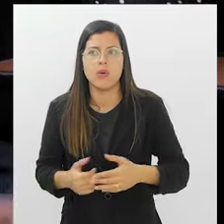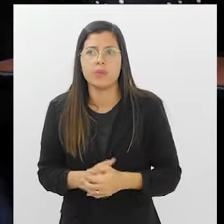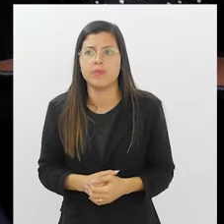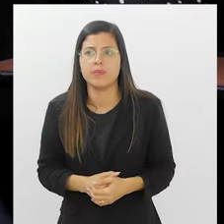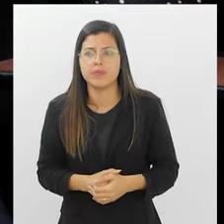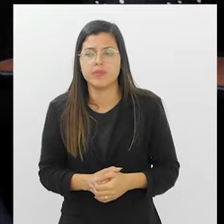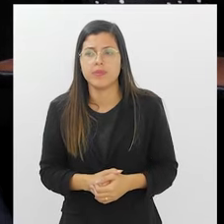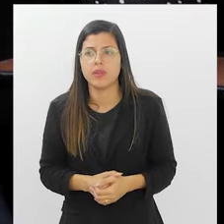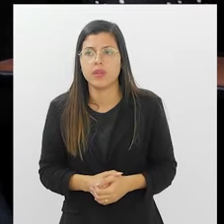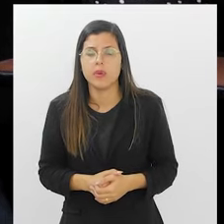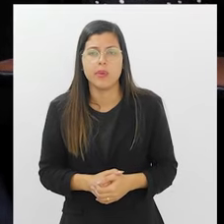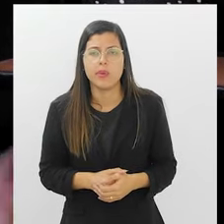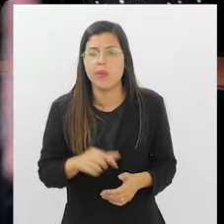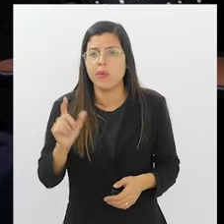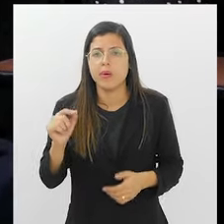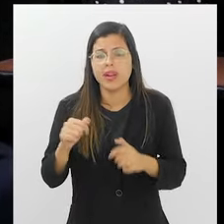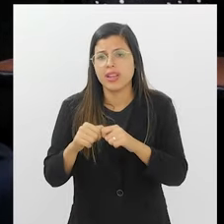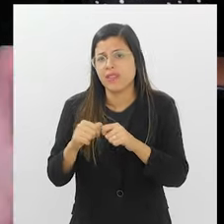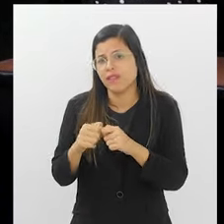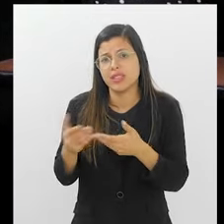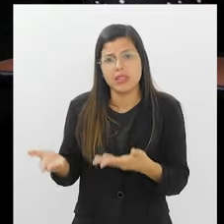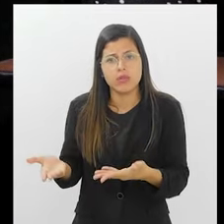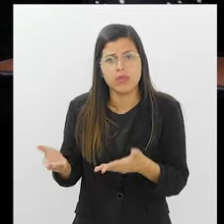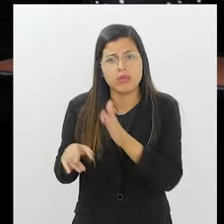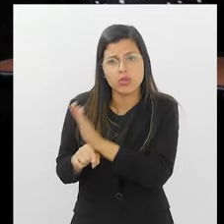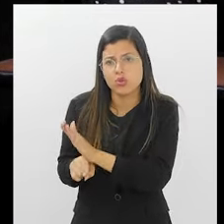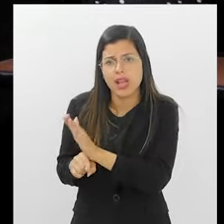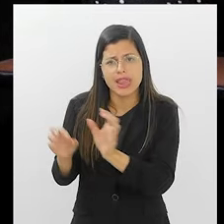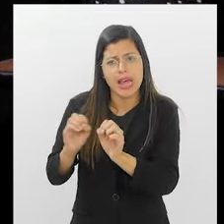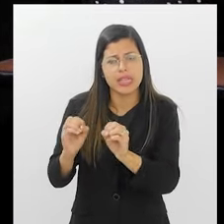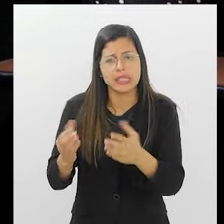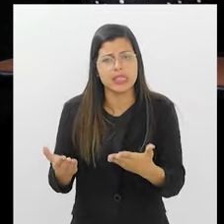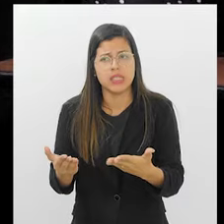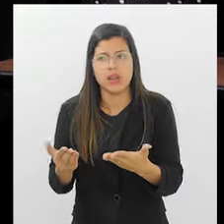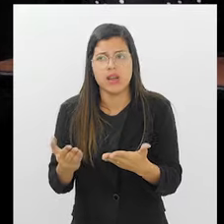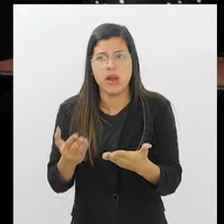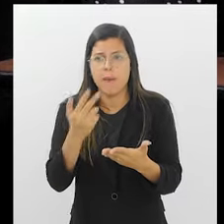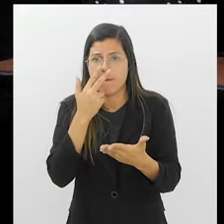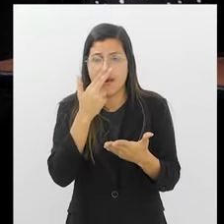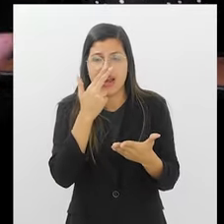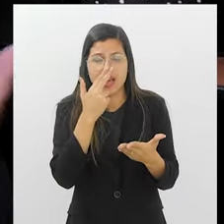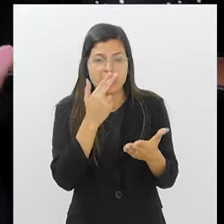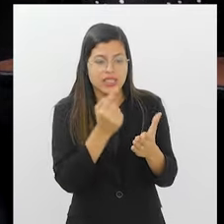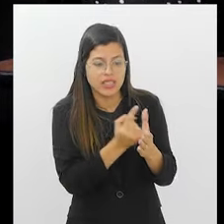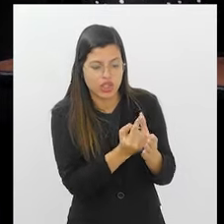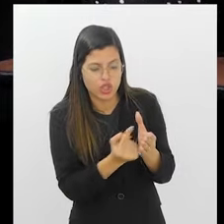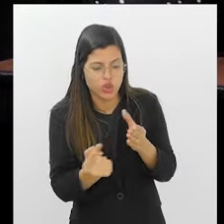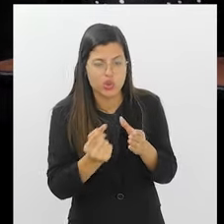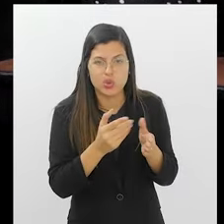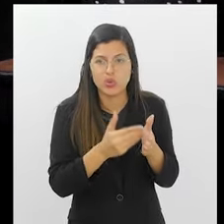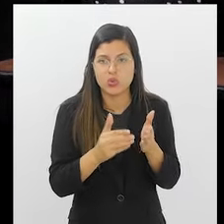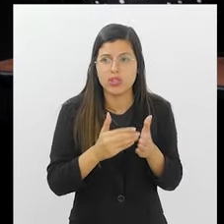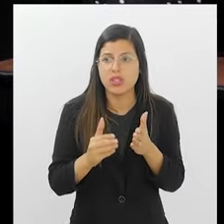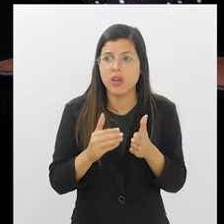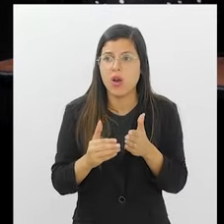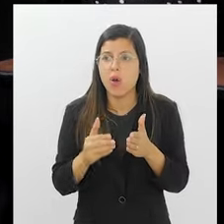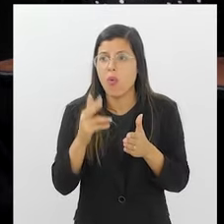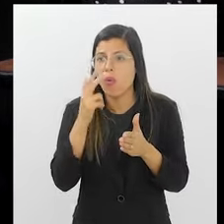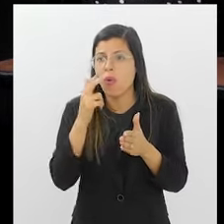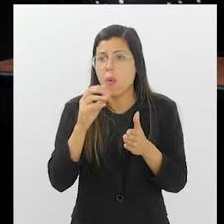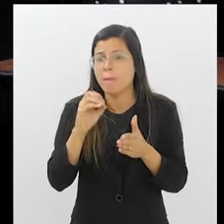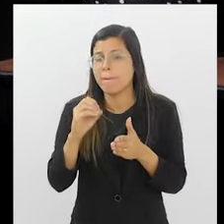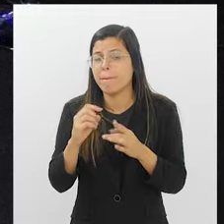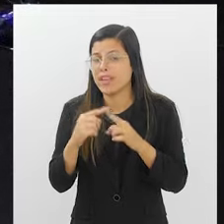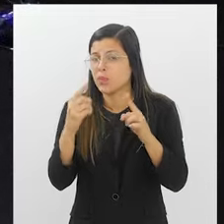que são três, né? O que, que você está fazendo por ele? Nada. Então, você sai da exclusão para uma coisa pior, que é a reclusão. Ele